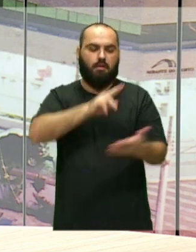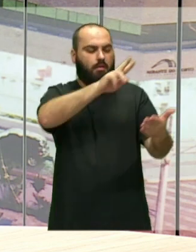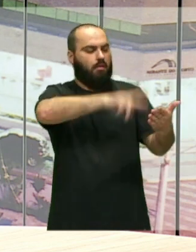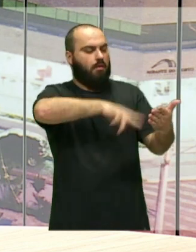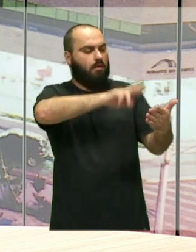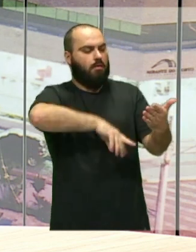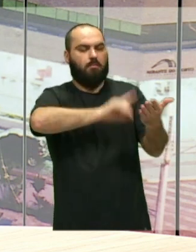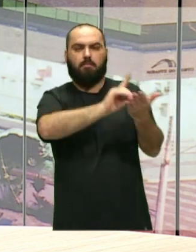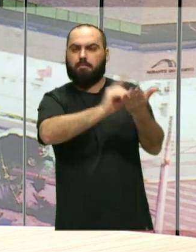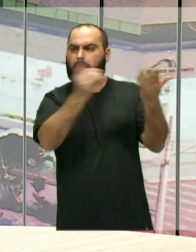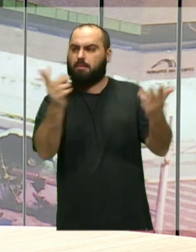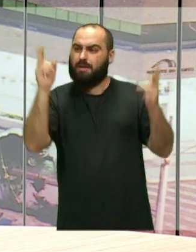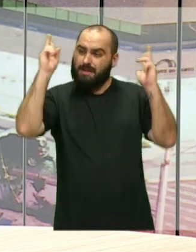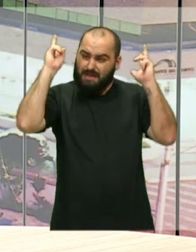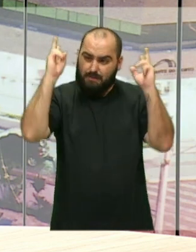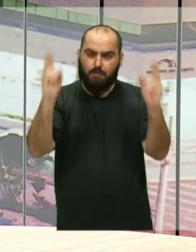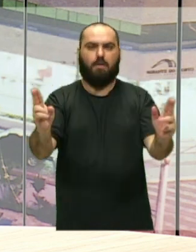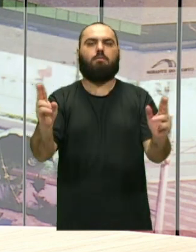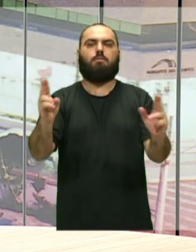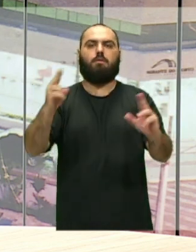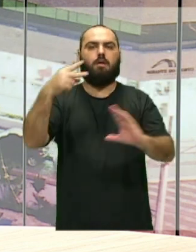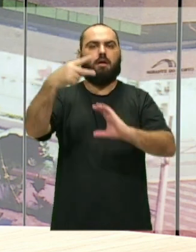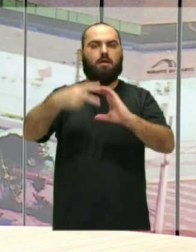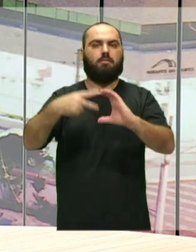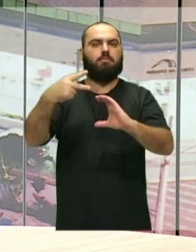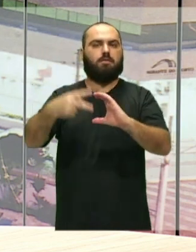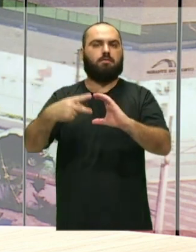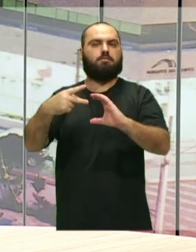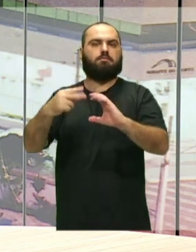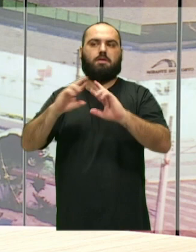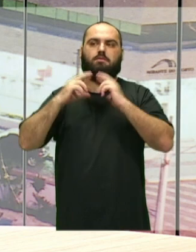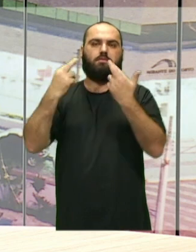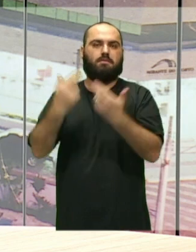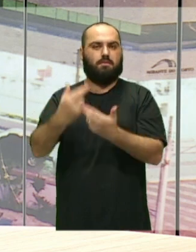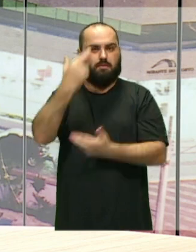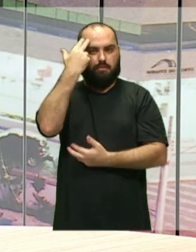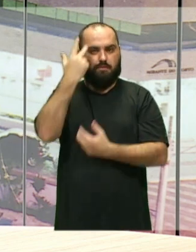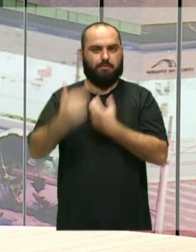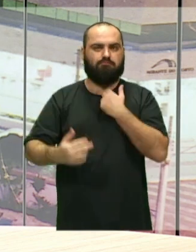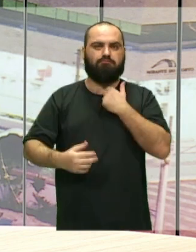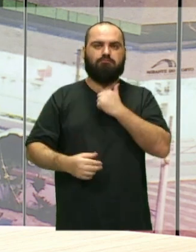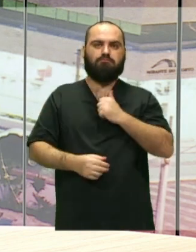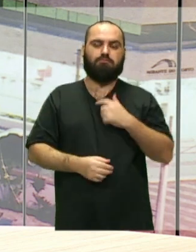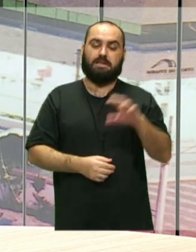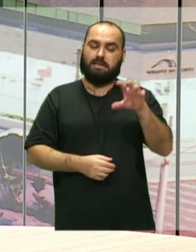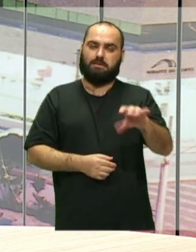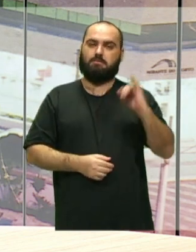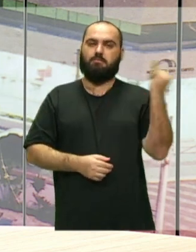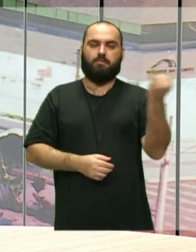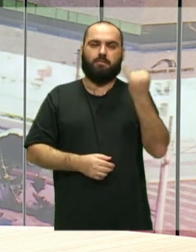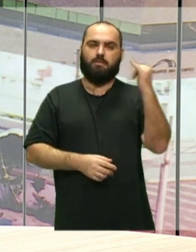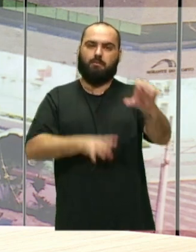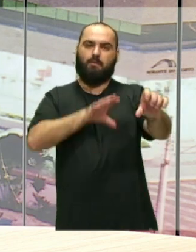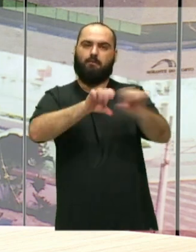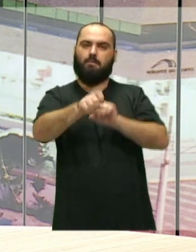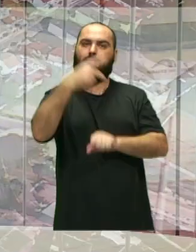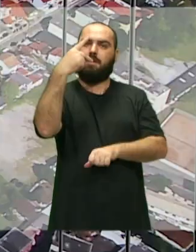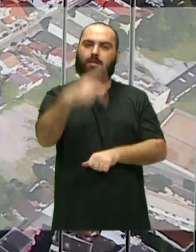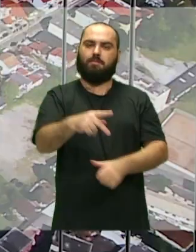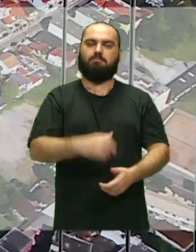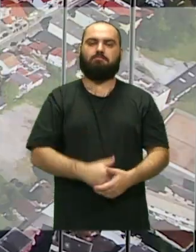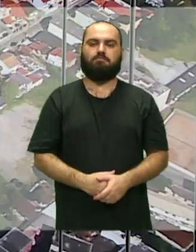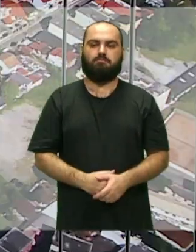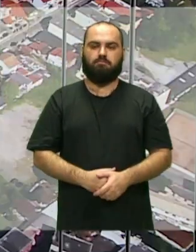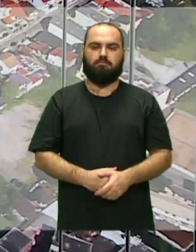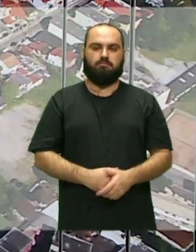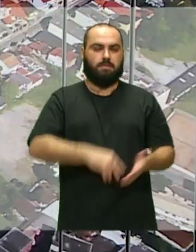bíblica como acontece na Câmara aqui né na nossa sessão isso é importante para formação deles eu acho muito importante que